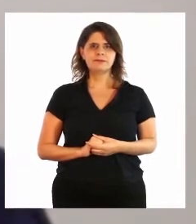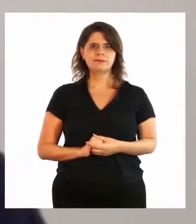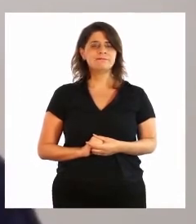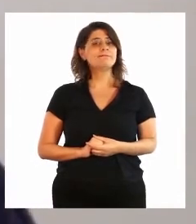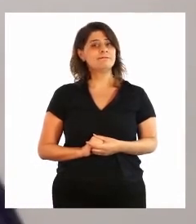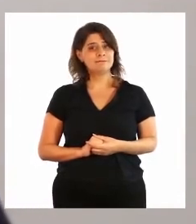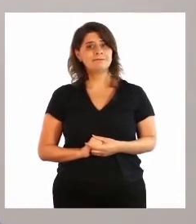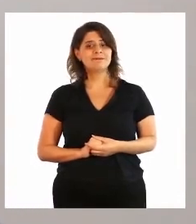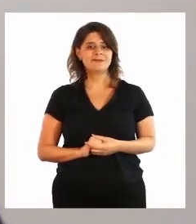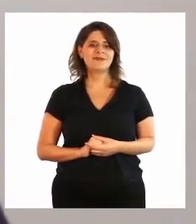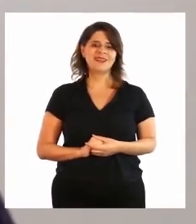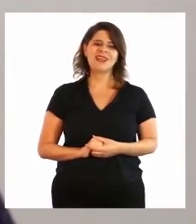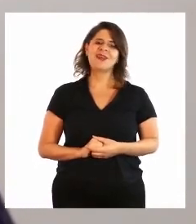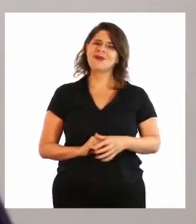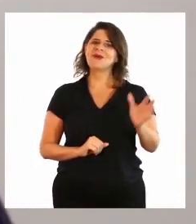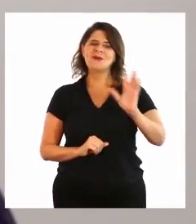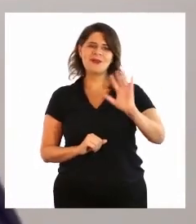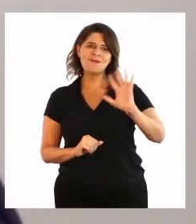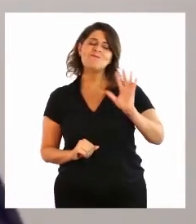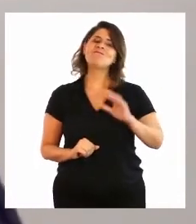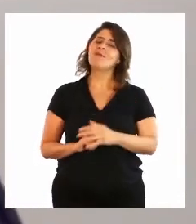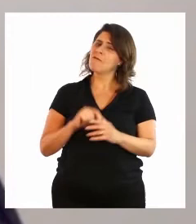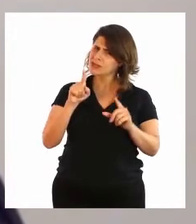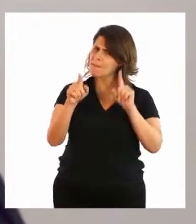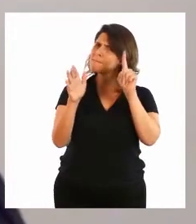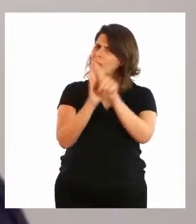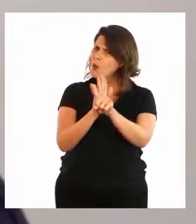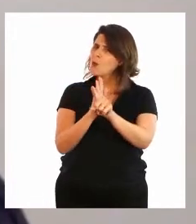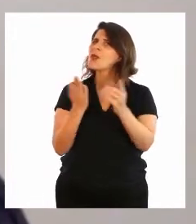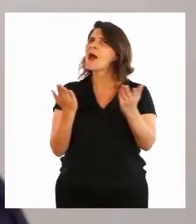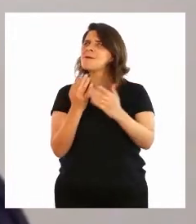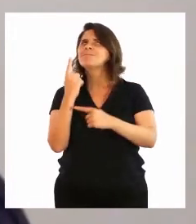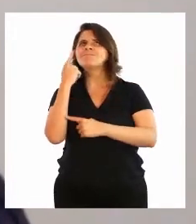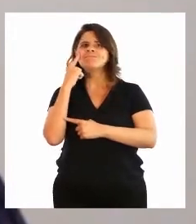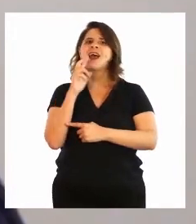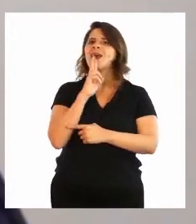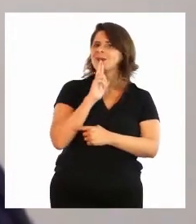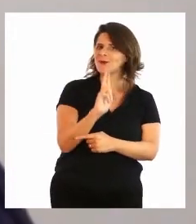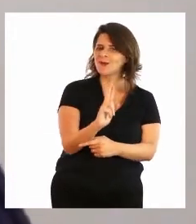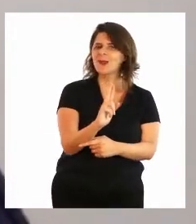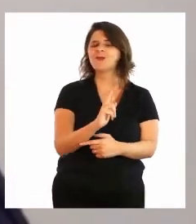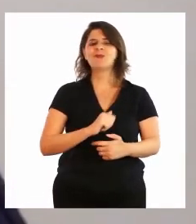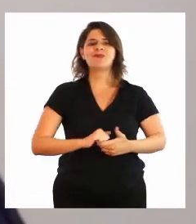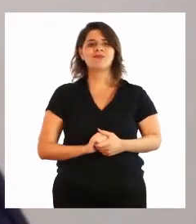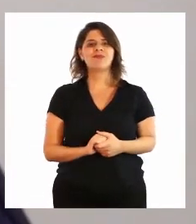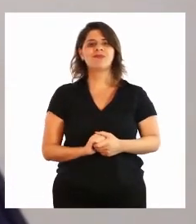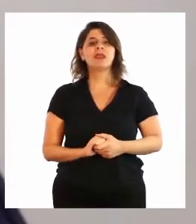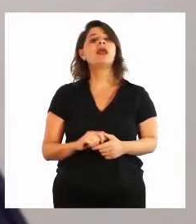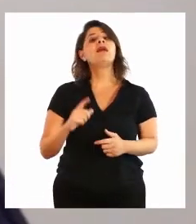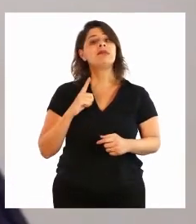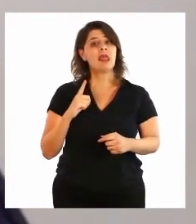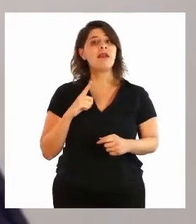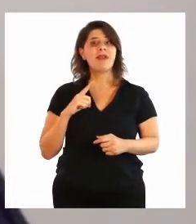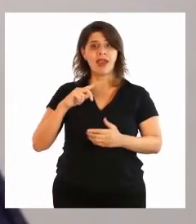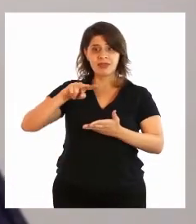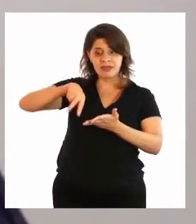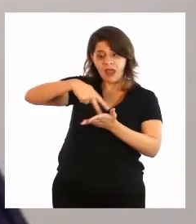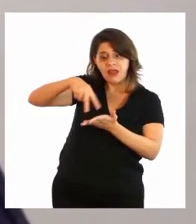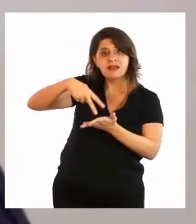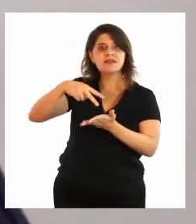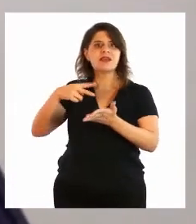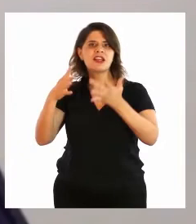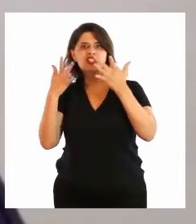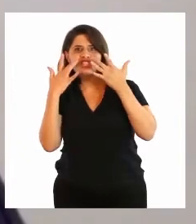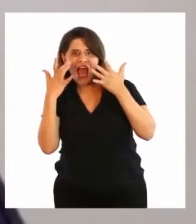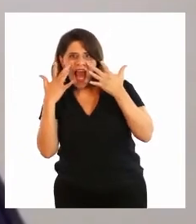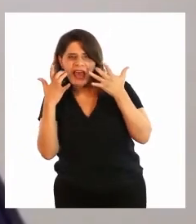Oi, Lilian. Respondendo a sua pergunta, é o seguinte, a gente pegou emprestado da dança e do